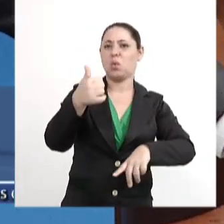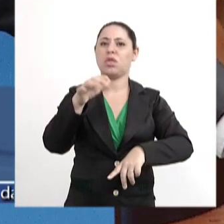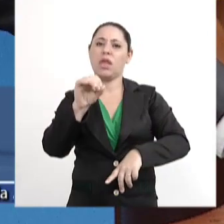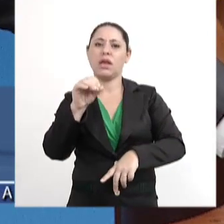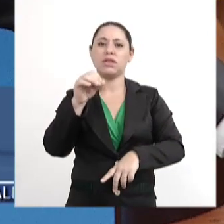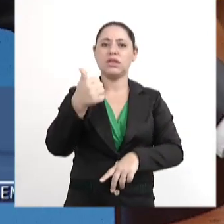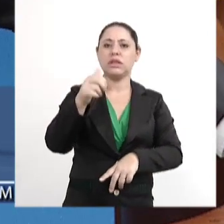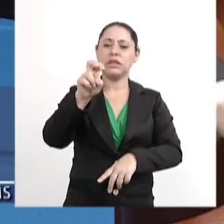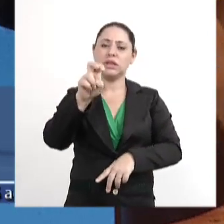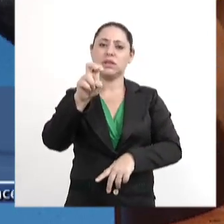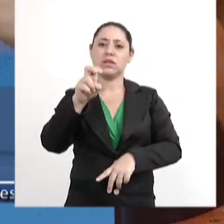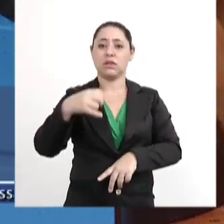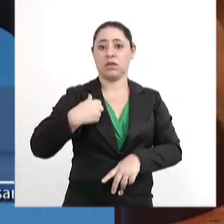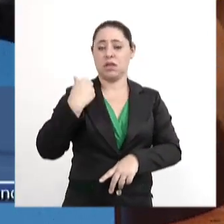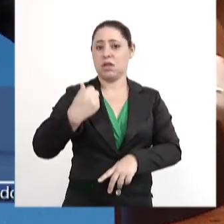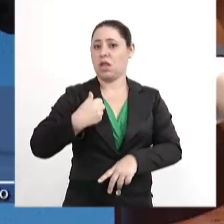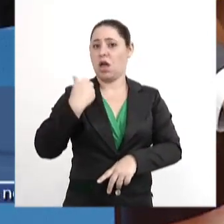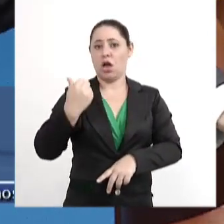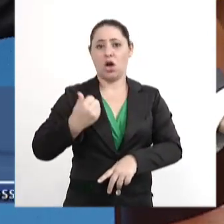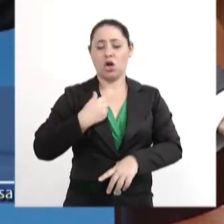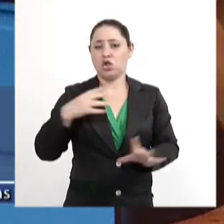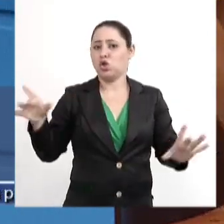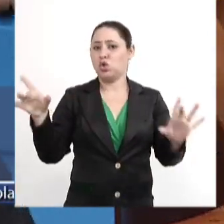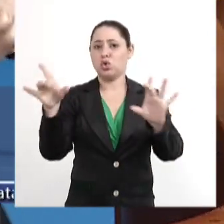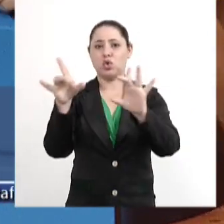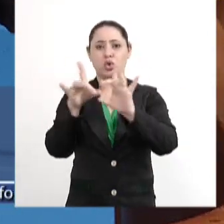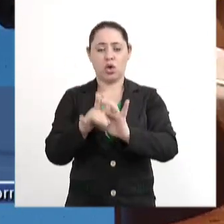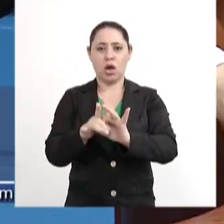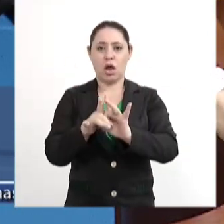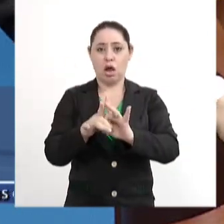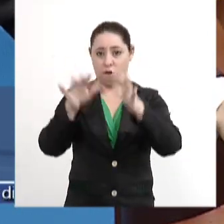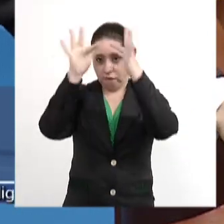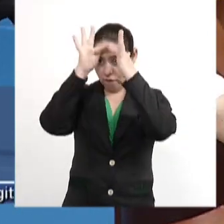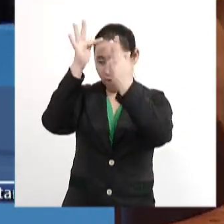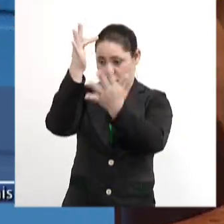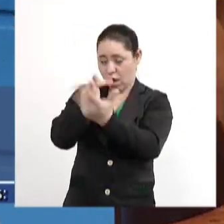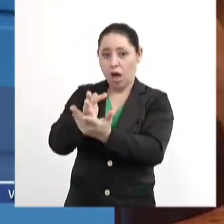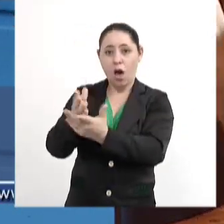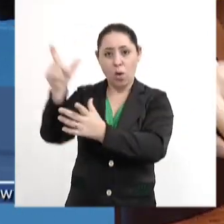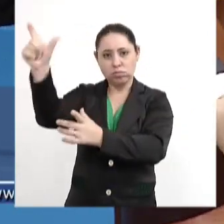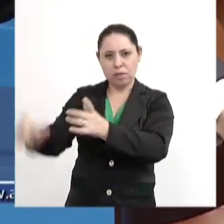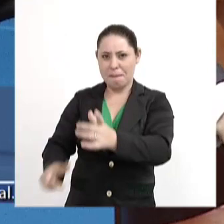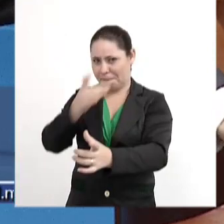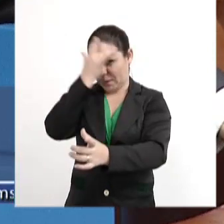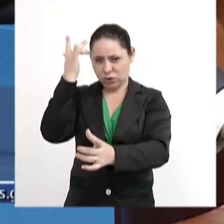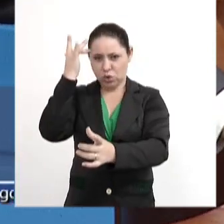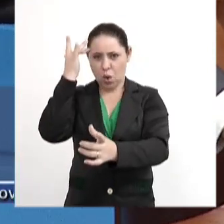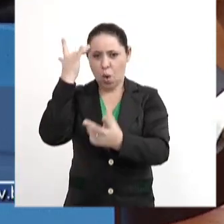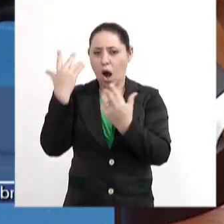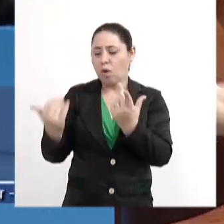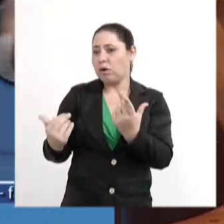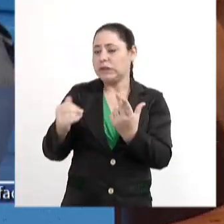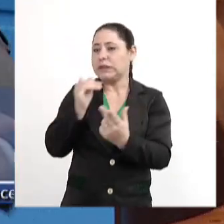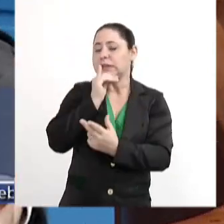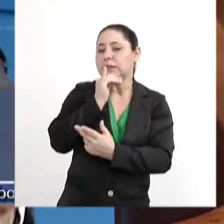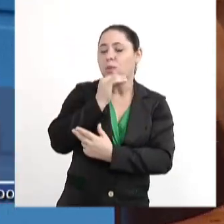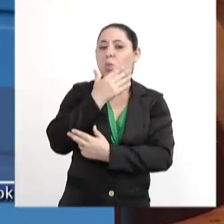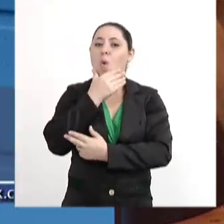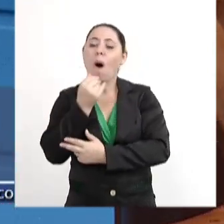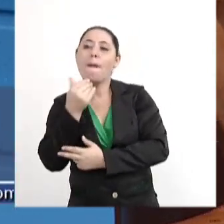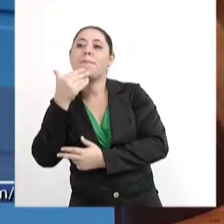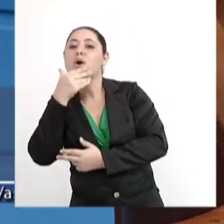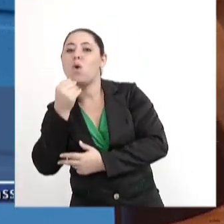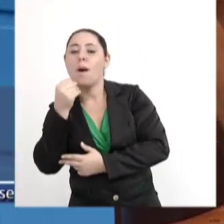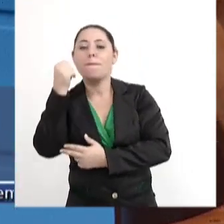anos de exames e de união matrimonial e de fidelidade com o seu companheiro, não pode doar sangue. Está dentro